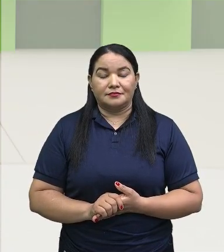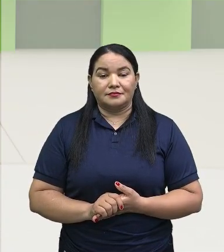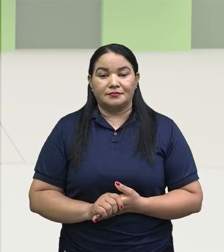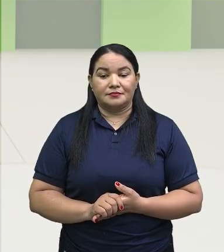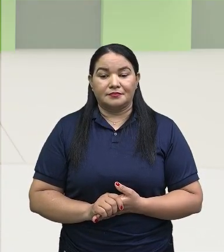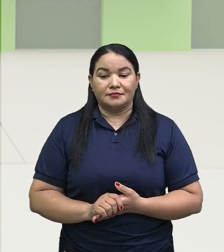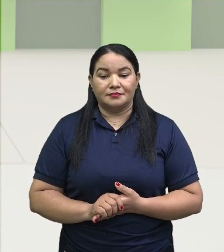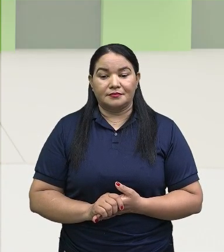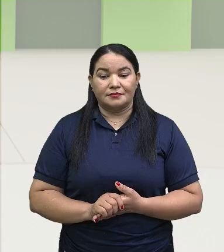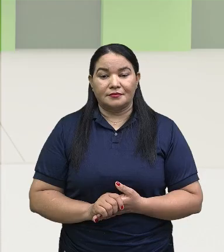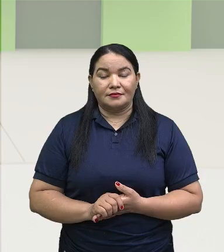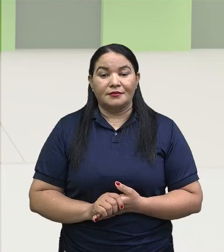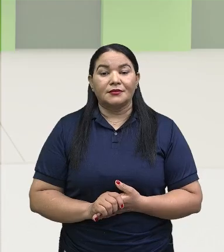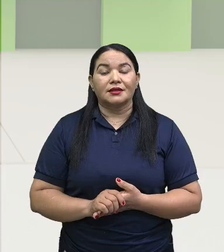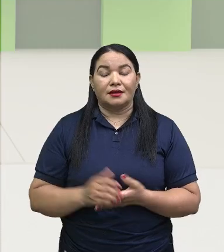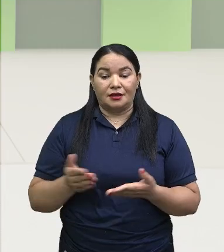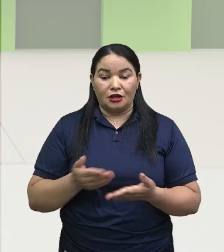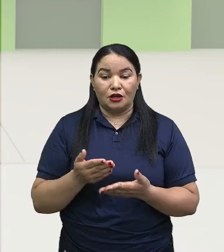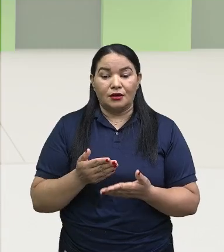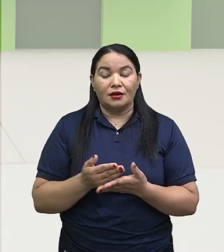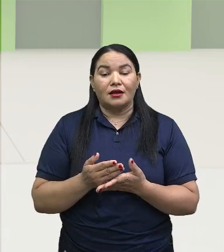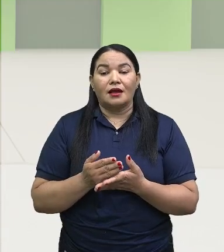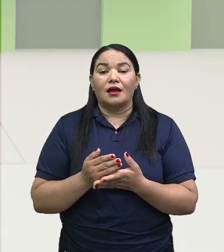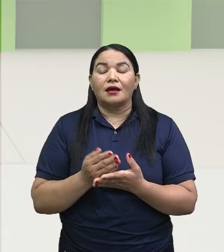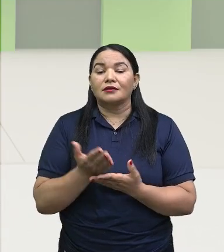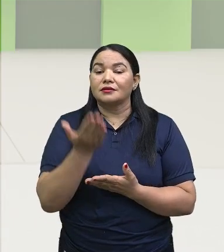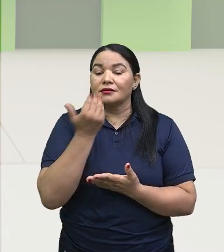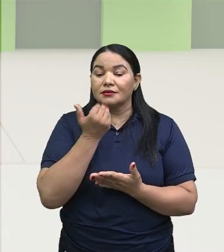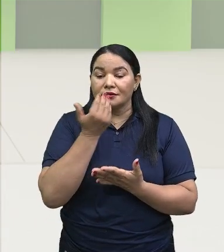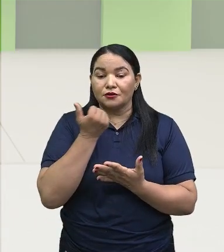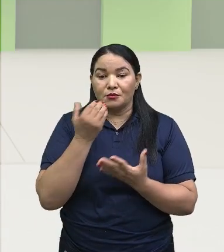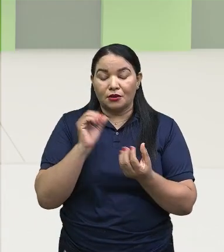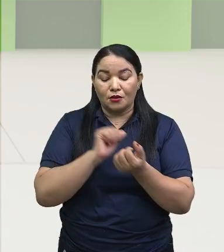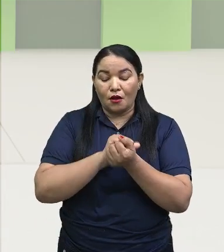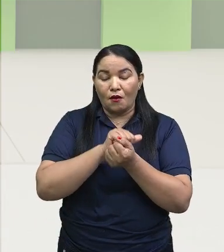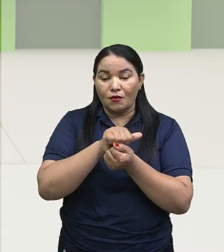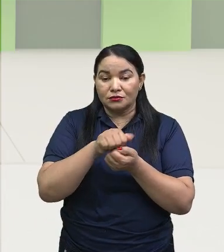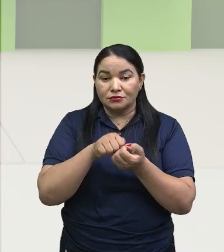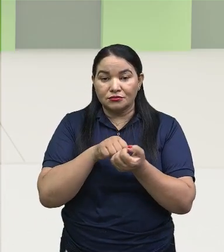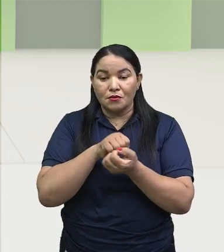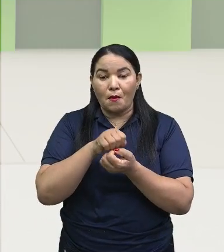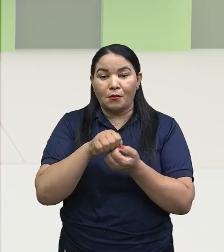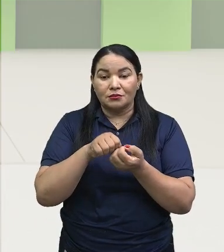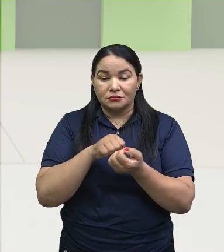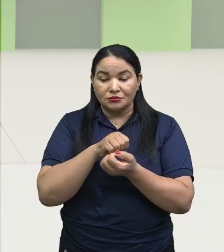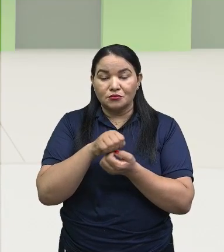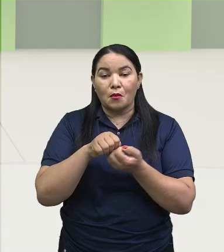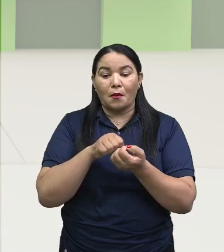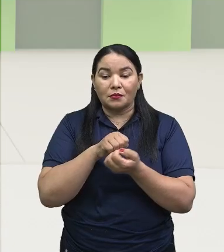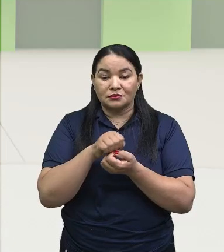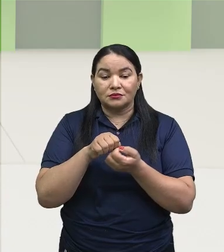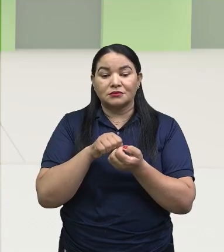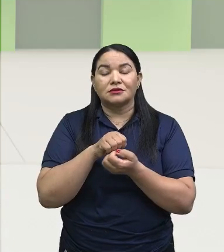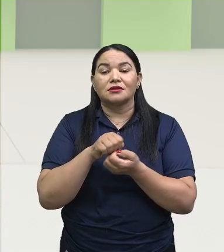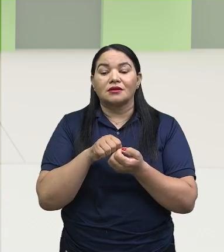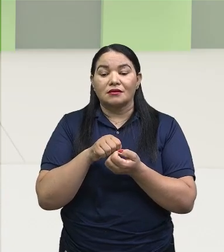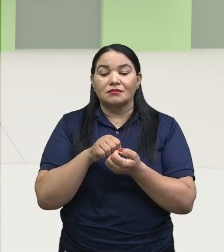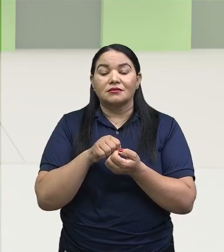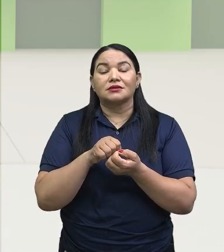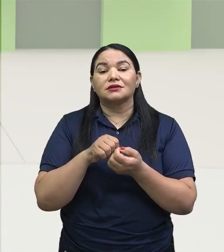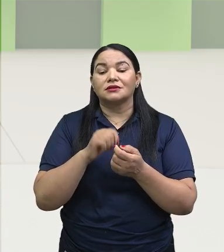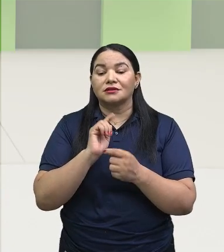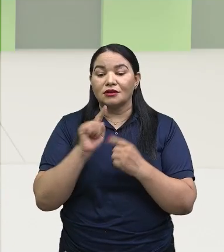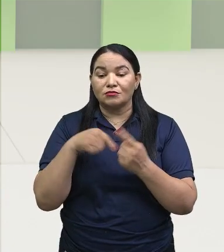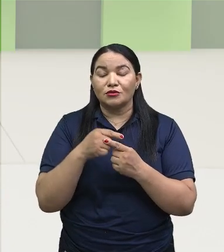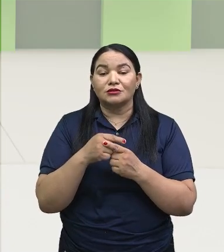bucal, que é onde a gente vai mastigar aquele alimento, né, triturar em porções menores. Depois, a gente tem também